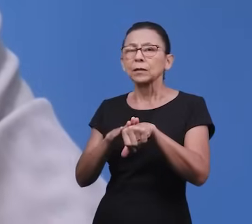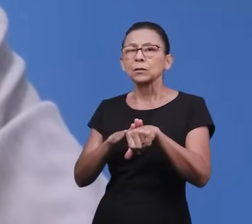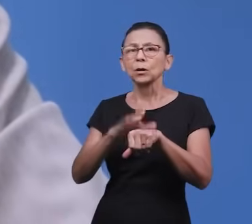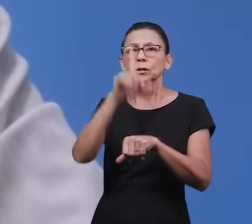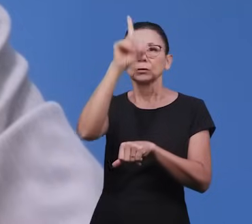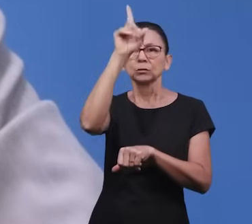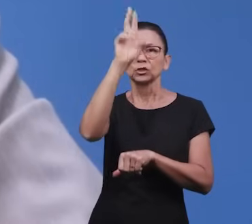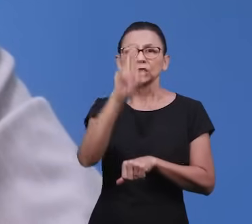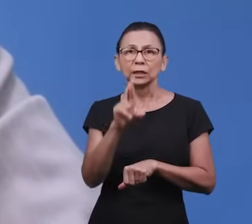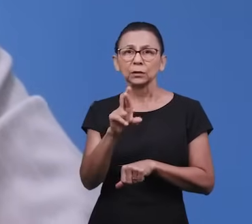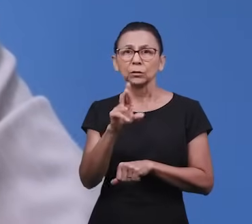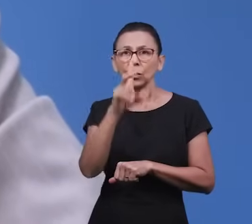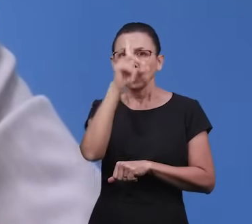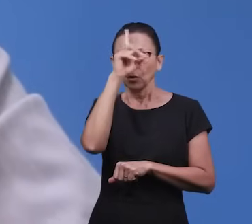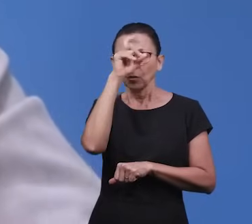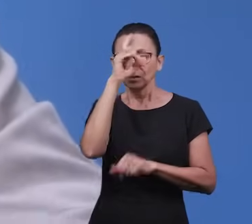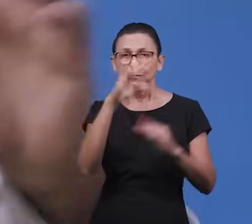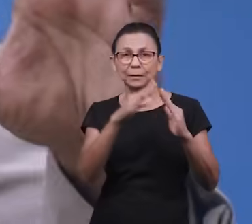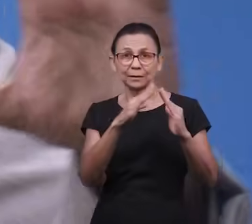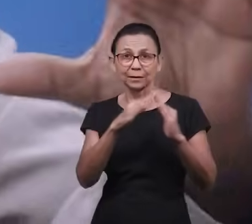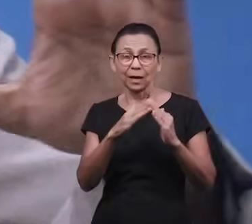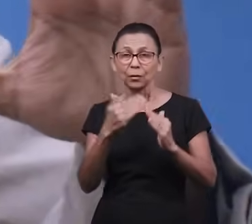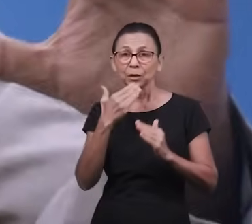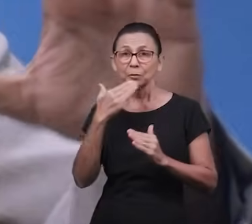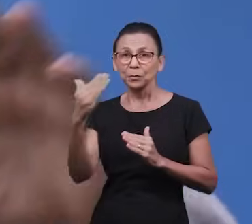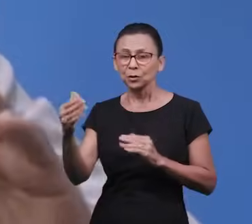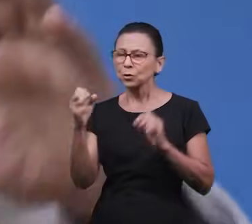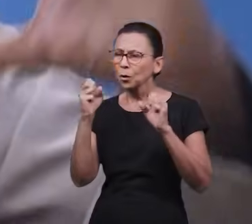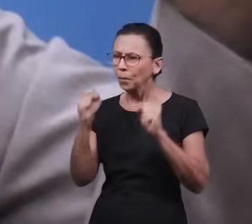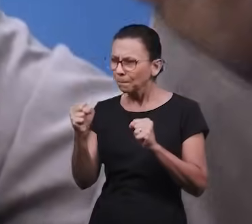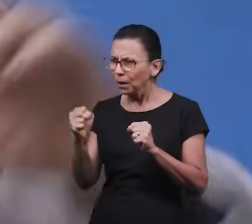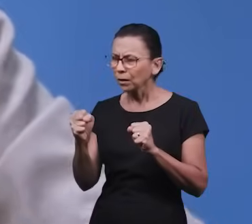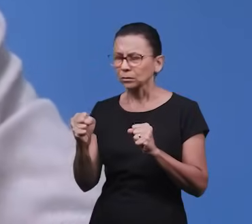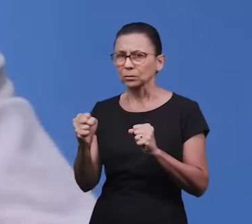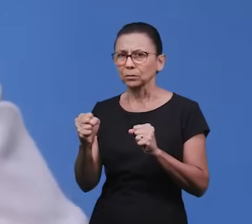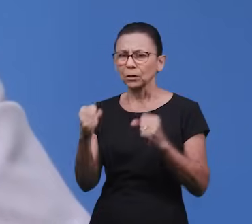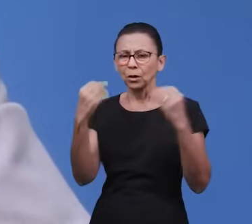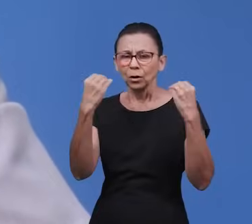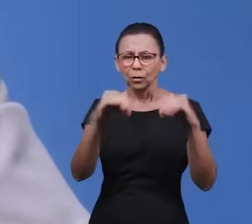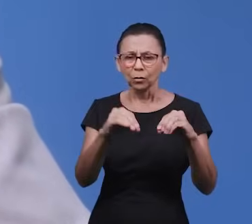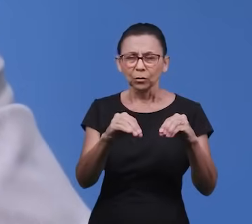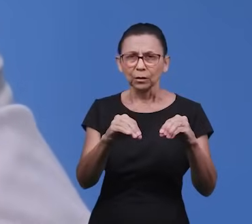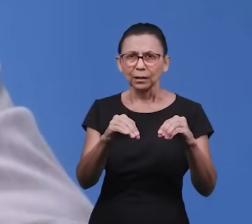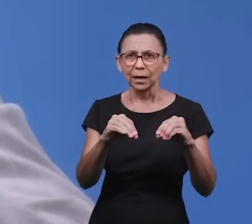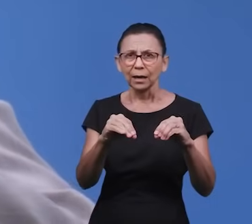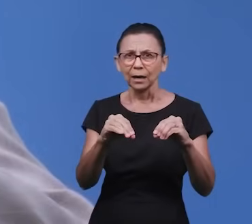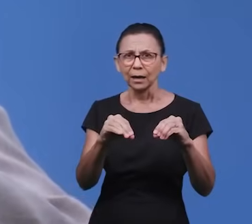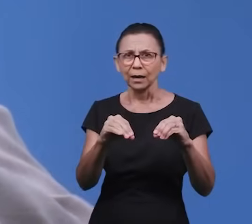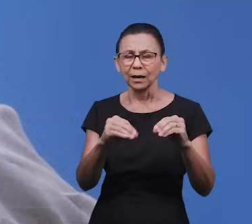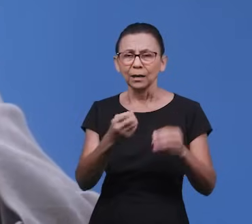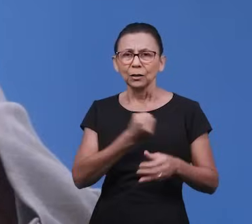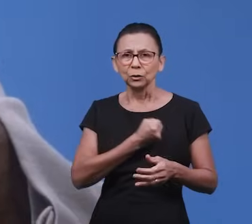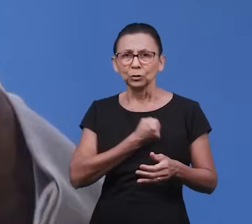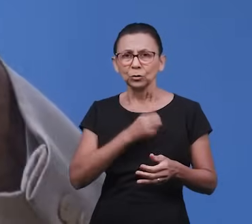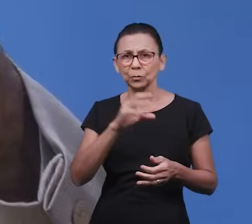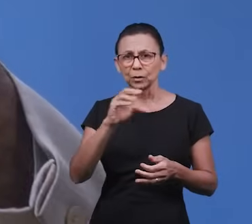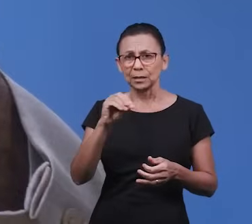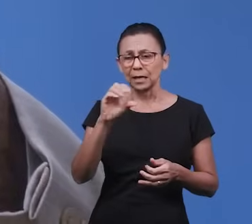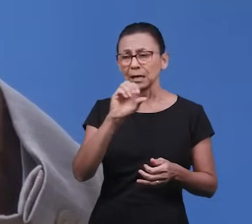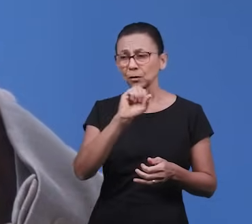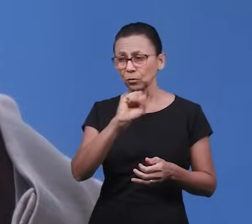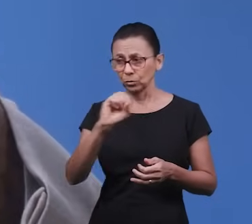da enfermaria. Glória a Deus. Né? Eu estou olhando aqui, estou vendo, né, toda a enfermaria com... né, como se fosse um prontuário, né,